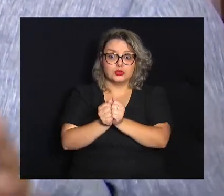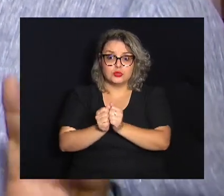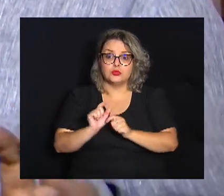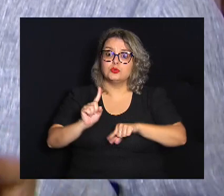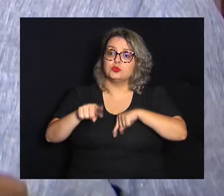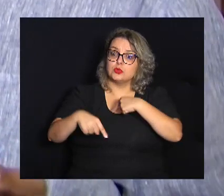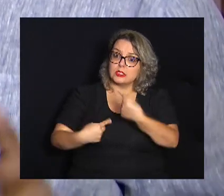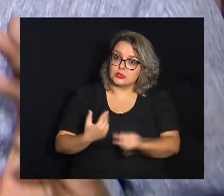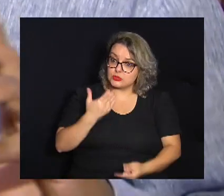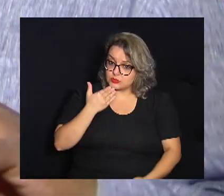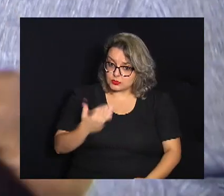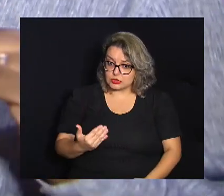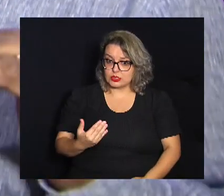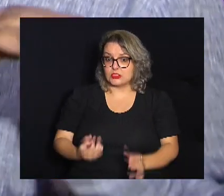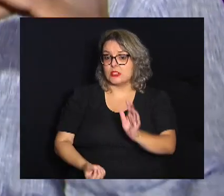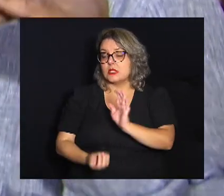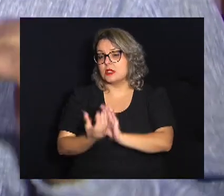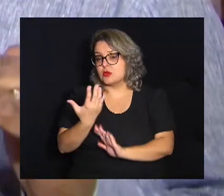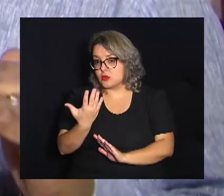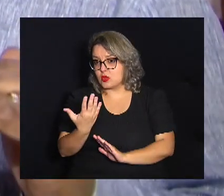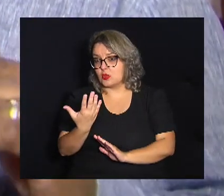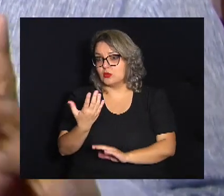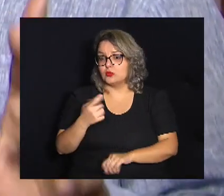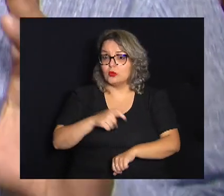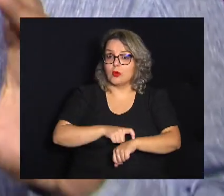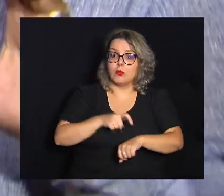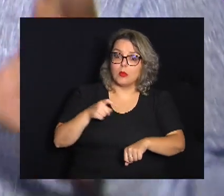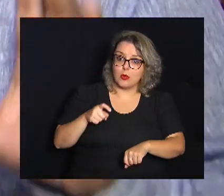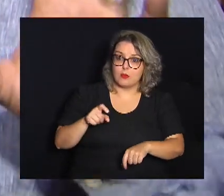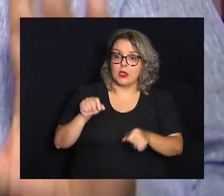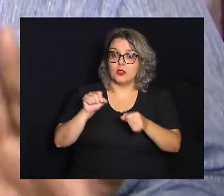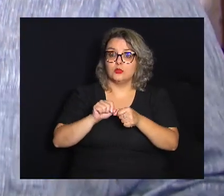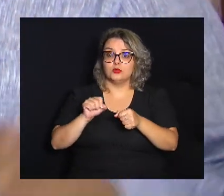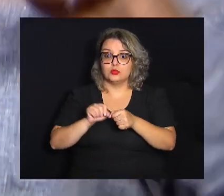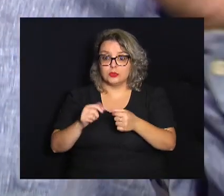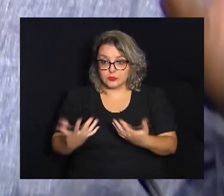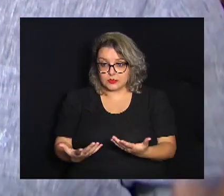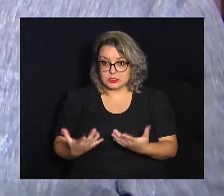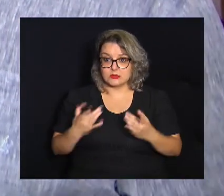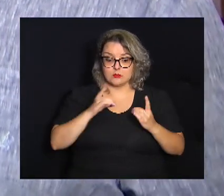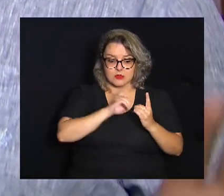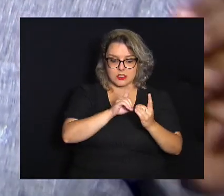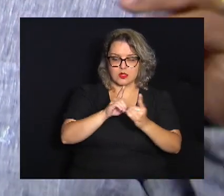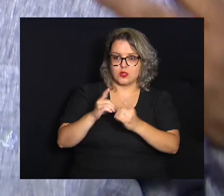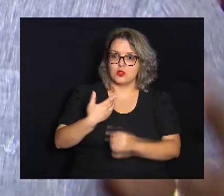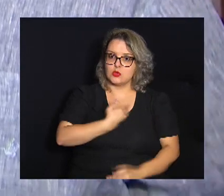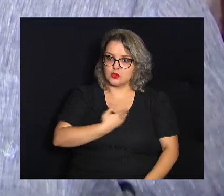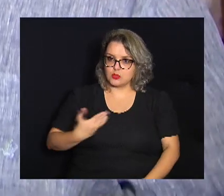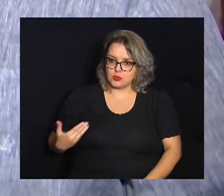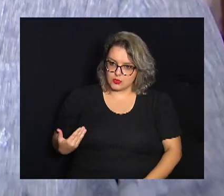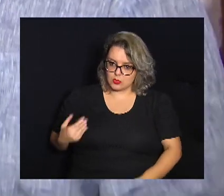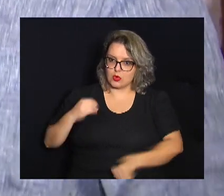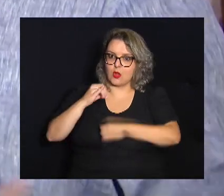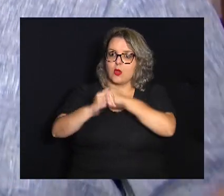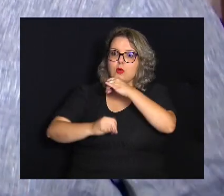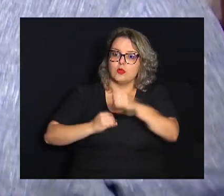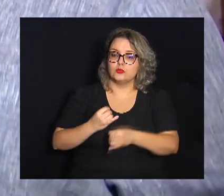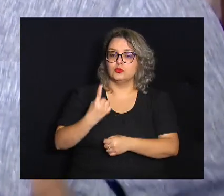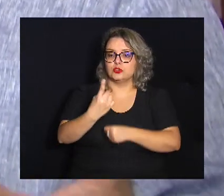outras demandas que surgiu no momento que nós fizemos uma consulta pública via internet durante um